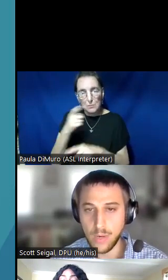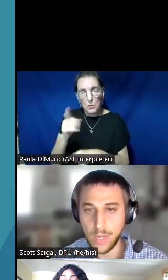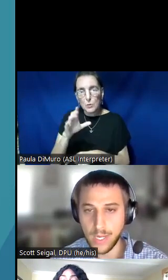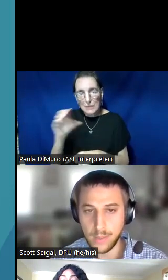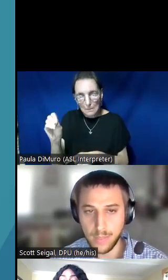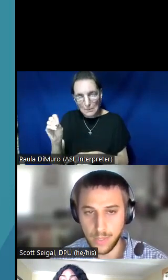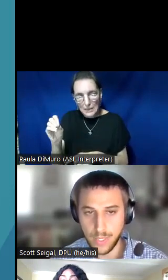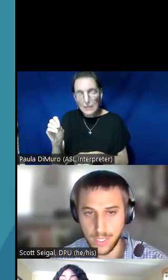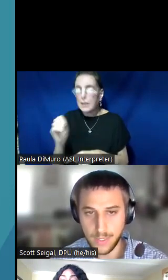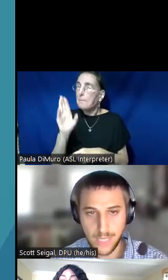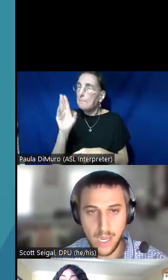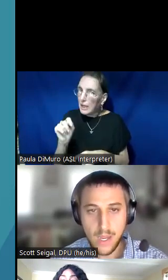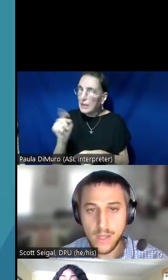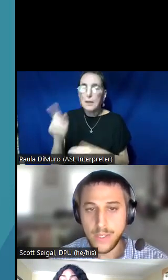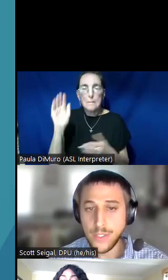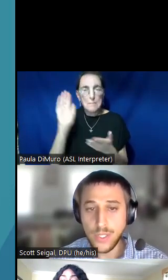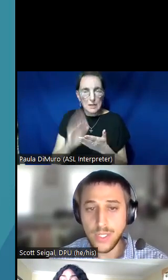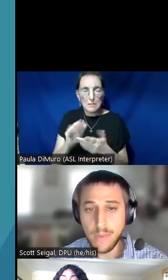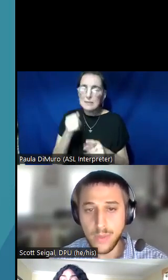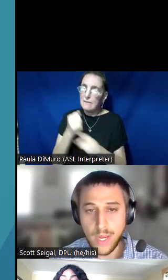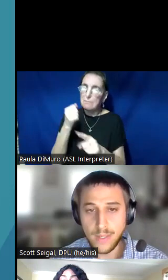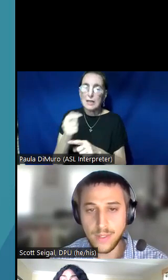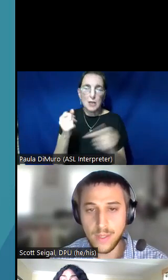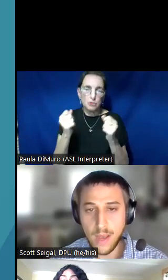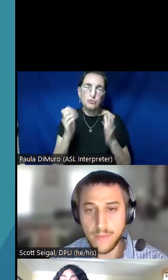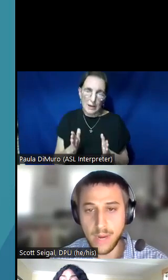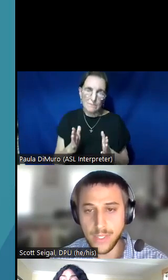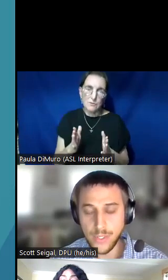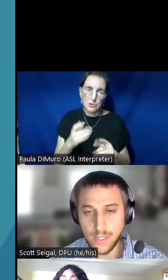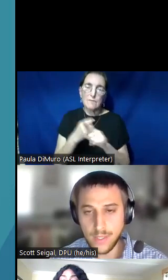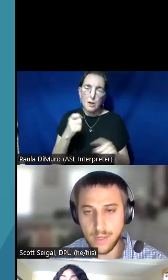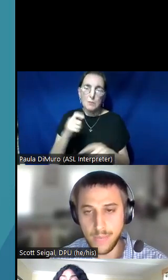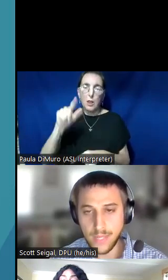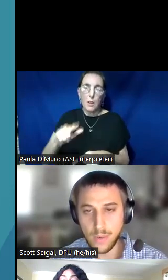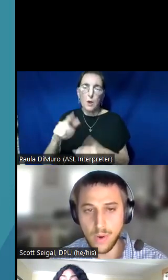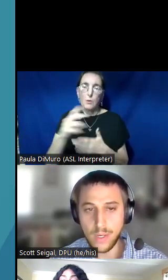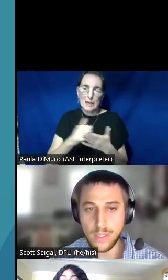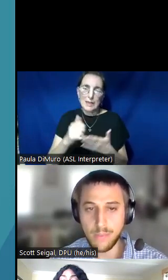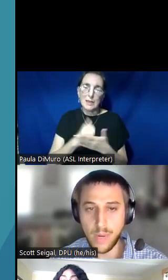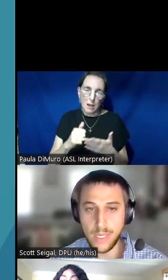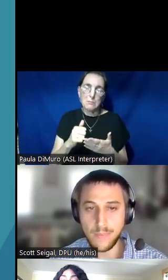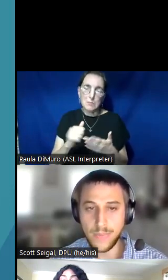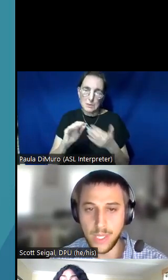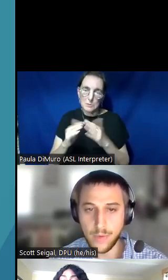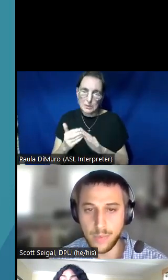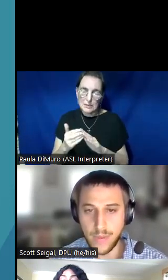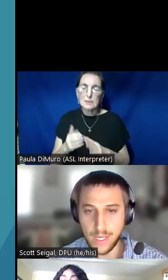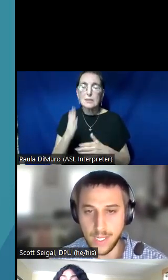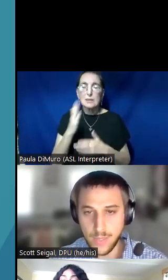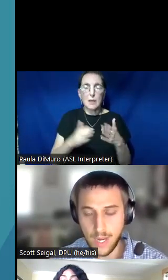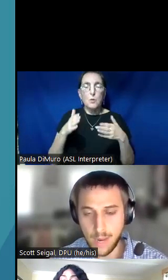minimiza o impacto do programa nas comunidades de rendimento baixo, que ali é uma de que